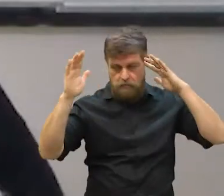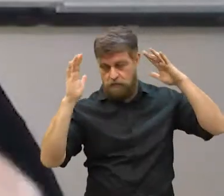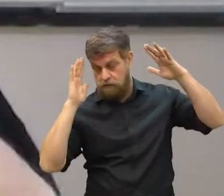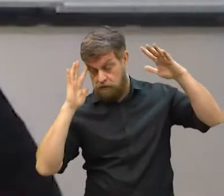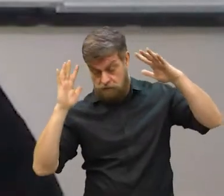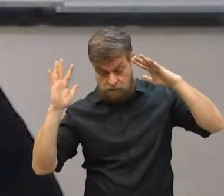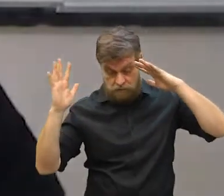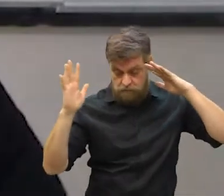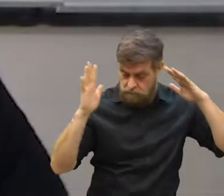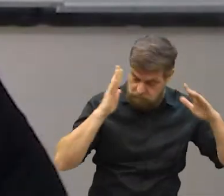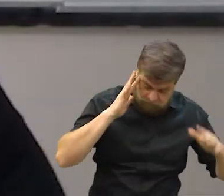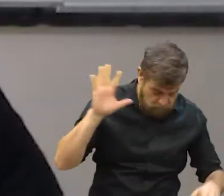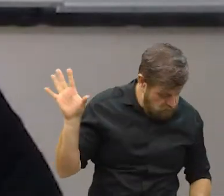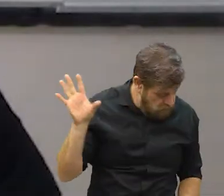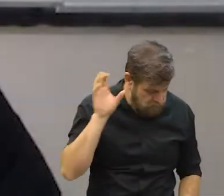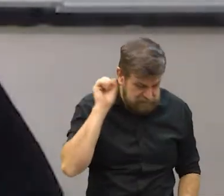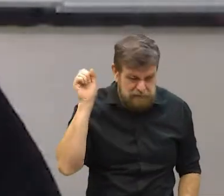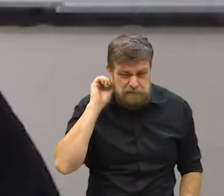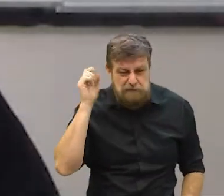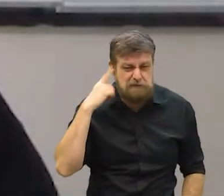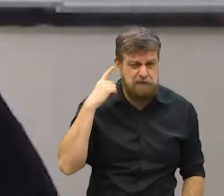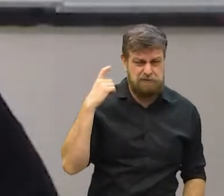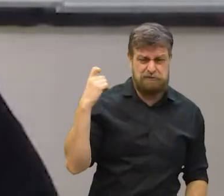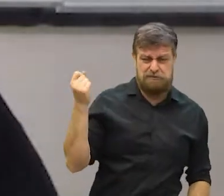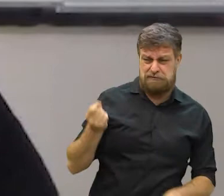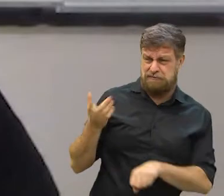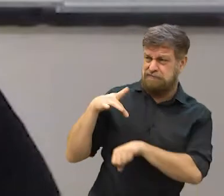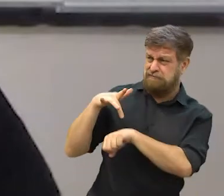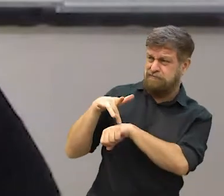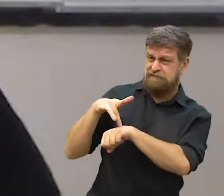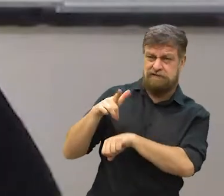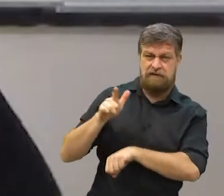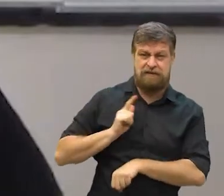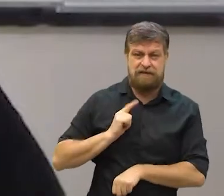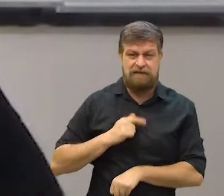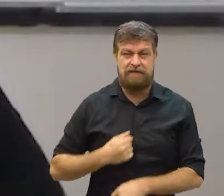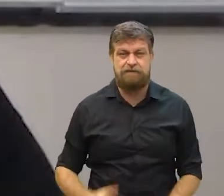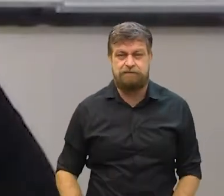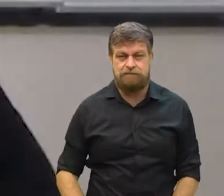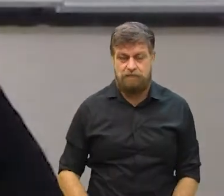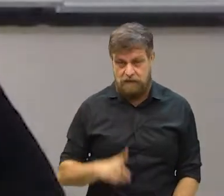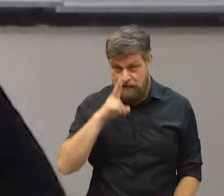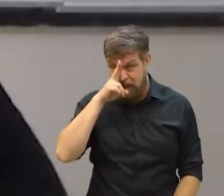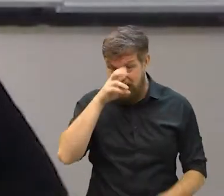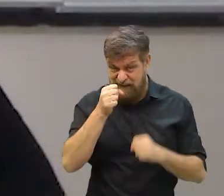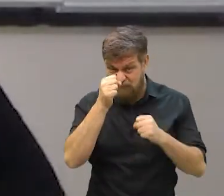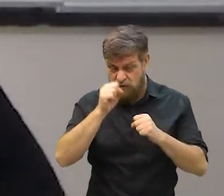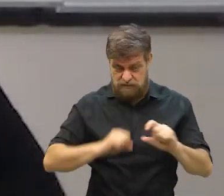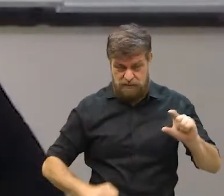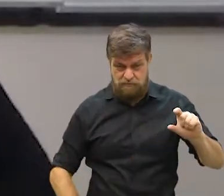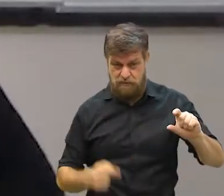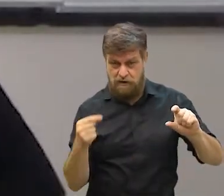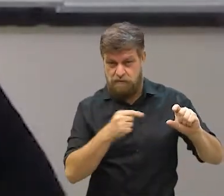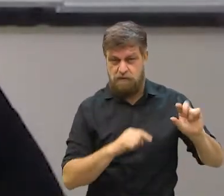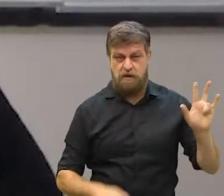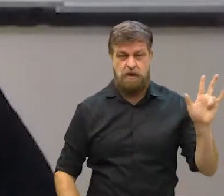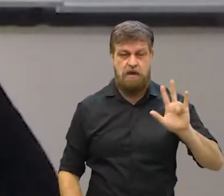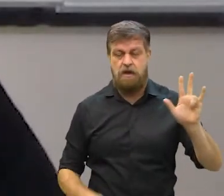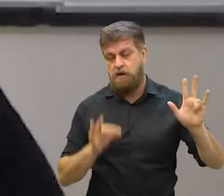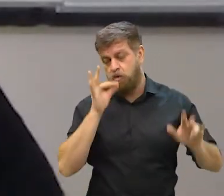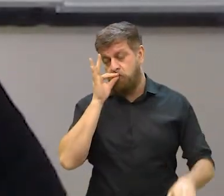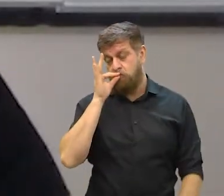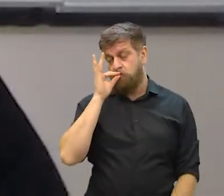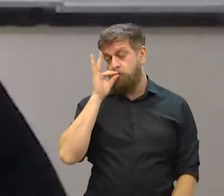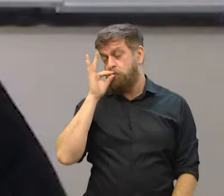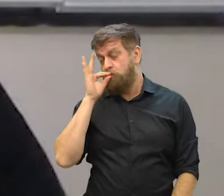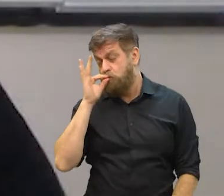visuais, alucinações auditivas, ele que, dependendo da concentração dele, que é muito alto na maconha